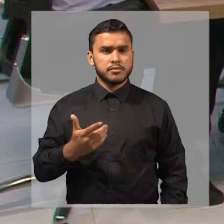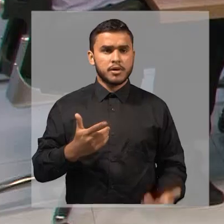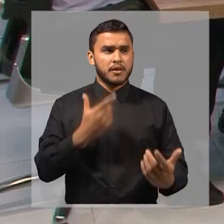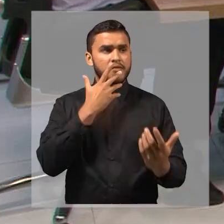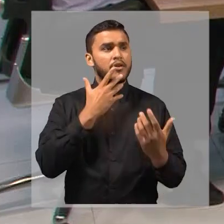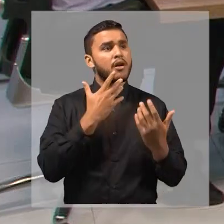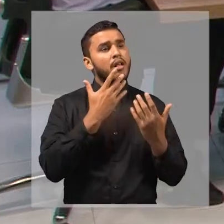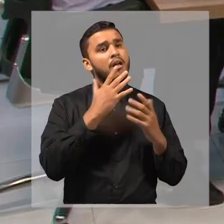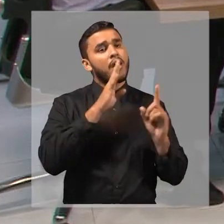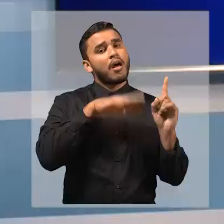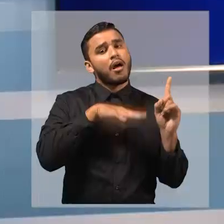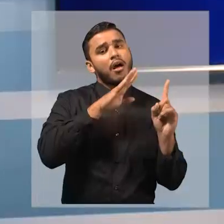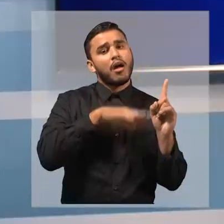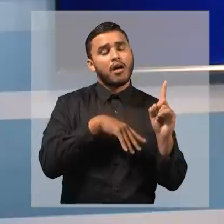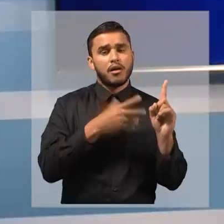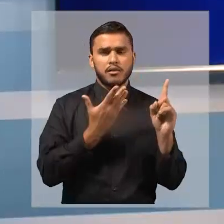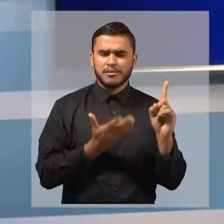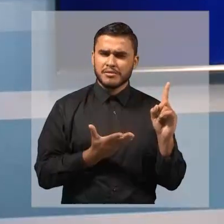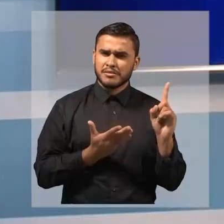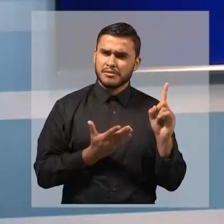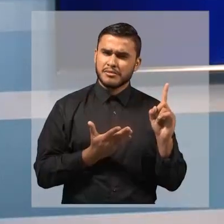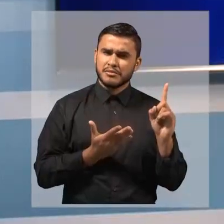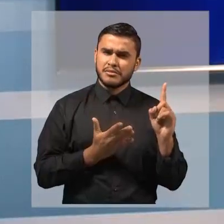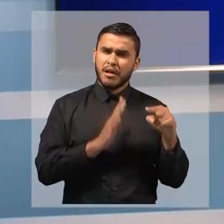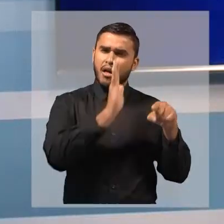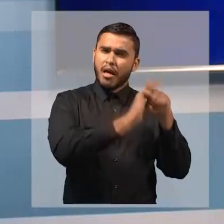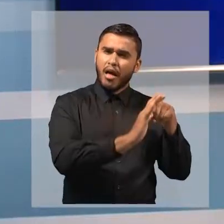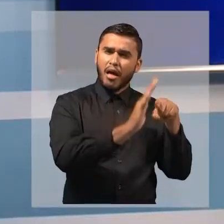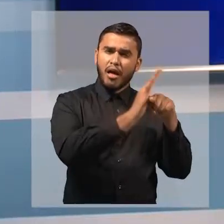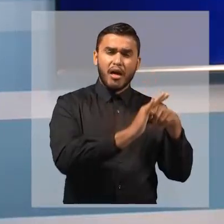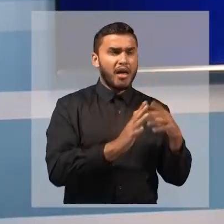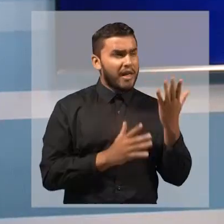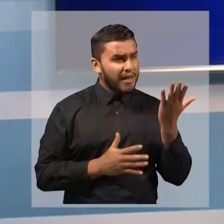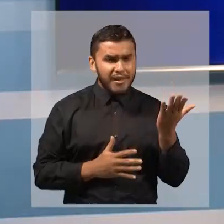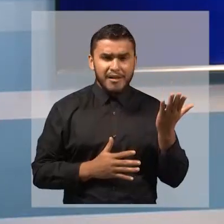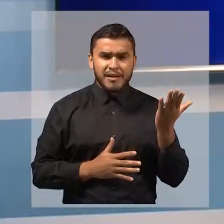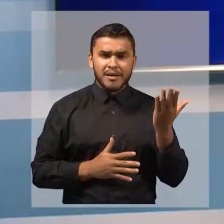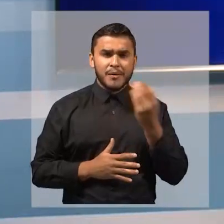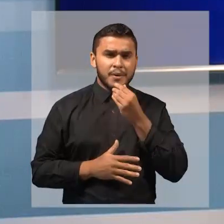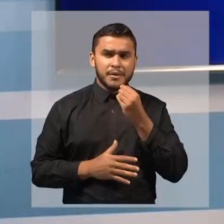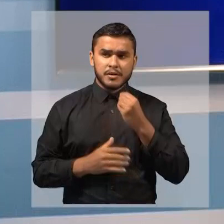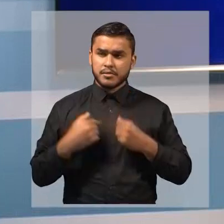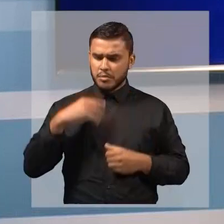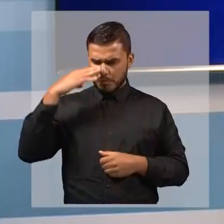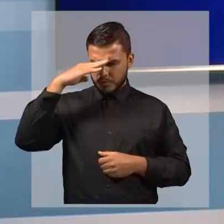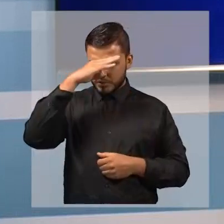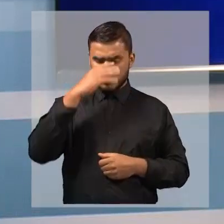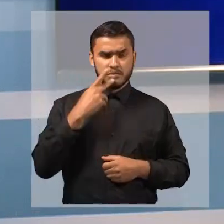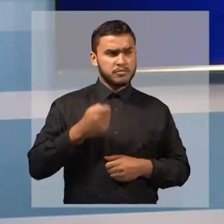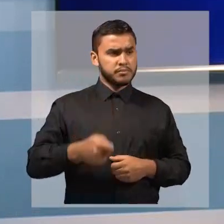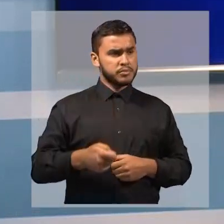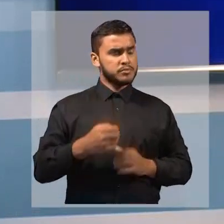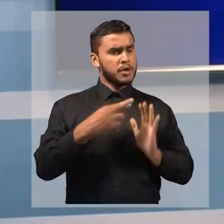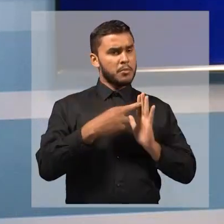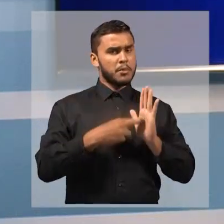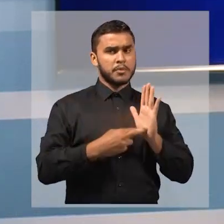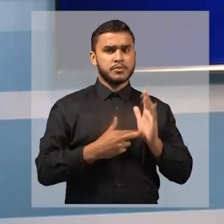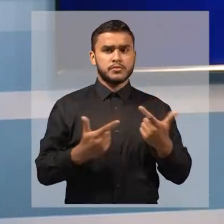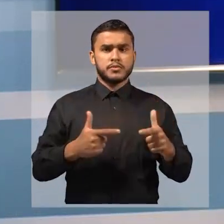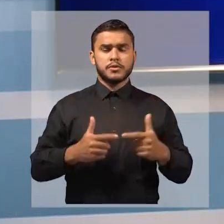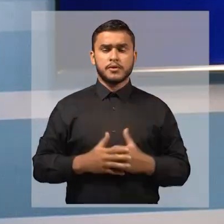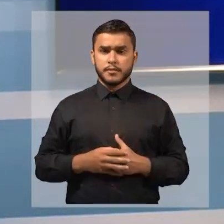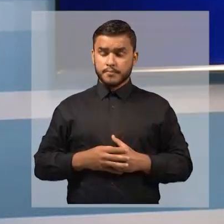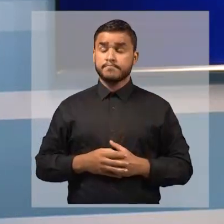rigidez de vértebras, não é? Não, veja você a compreensão. O ministro das Relações